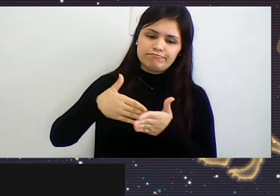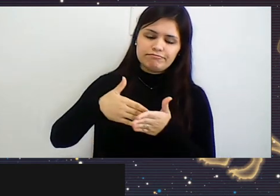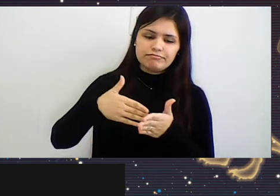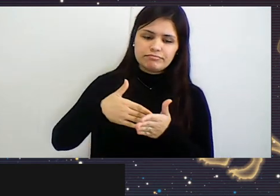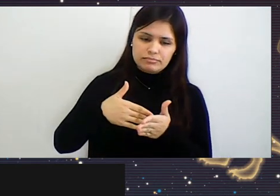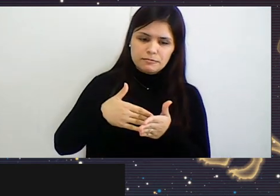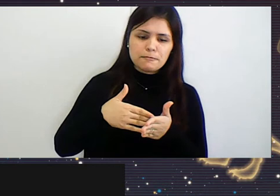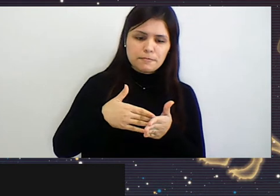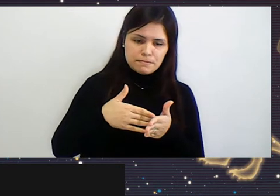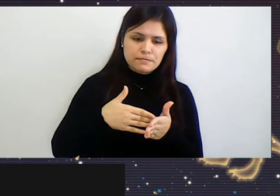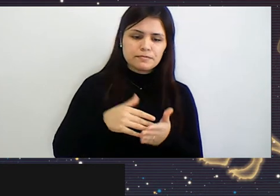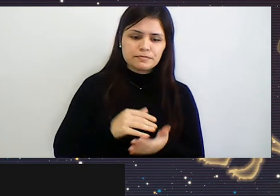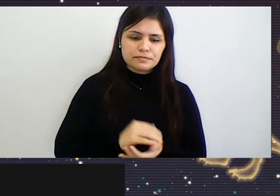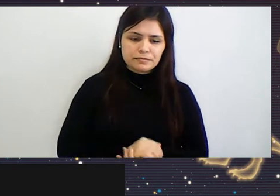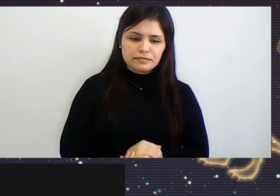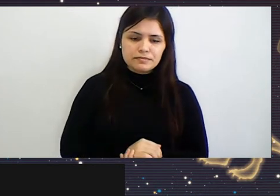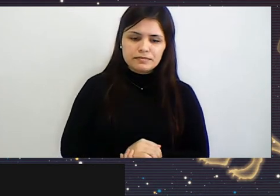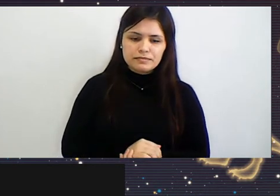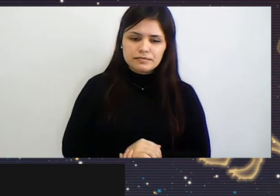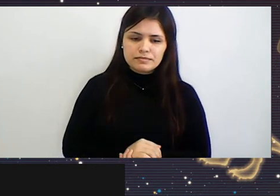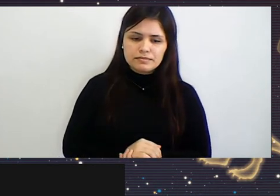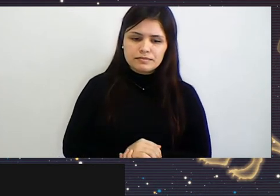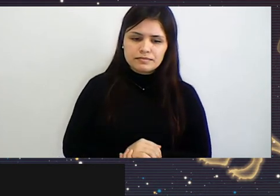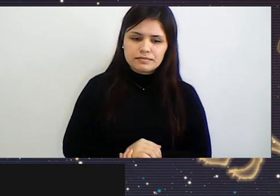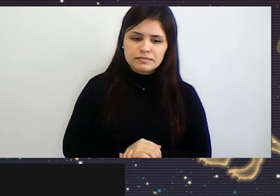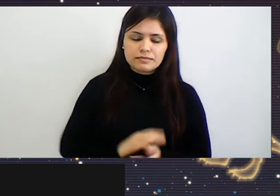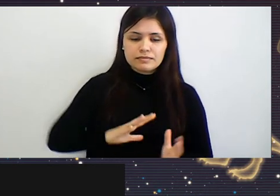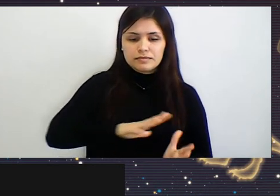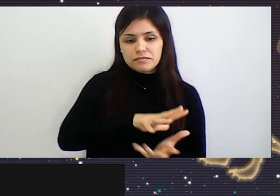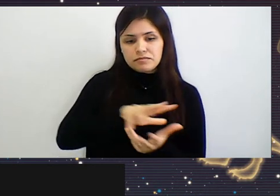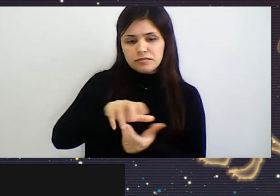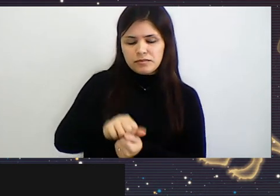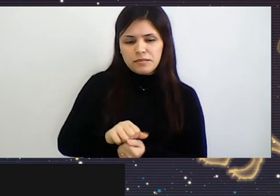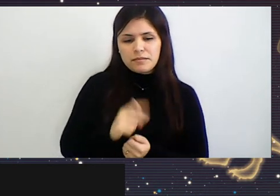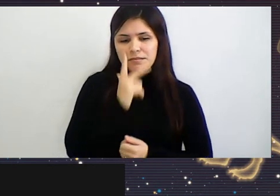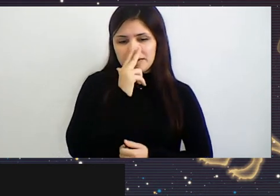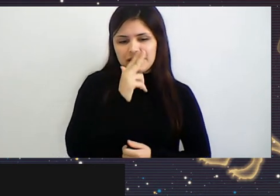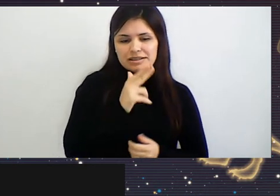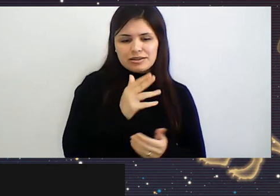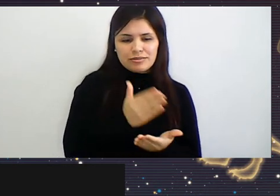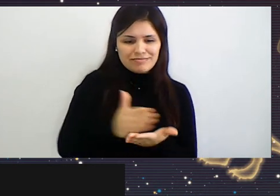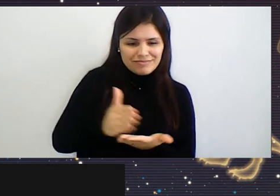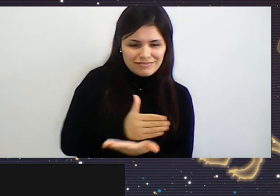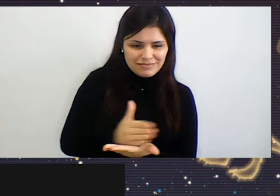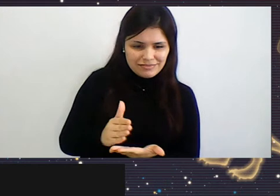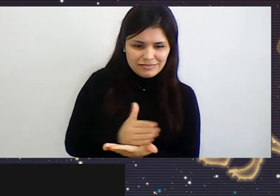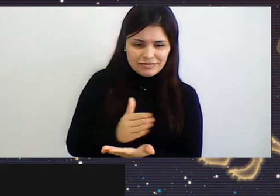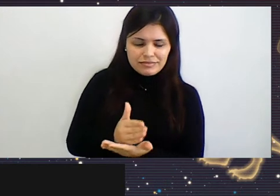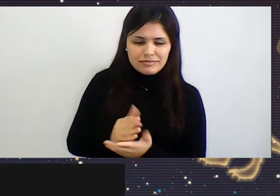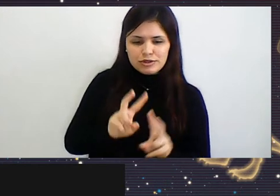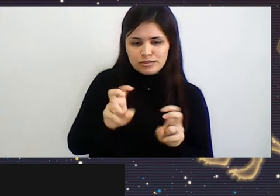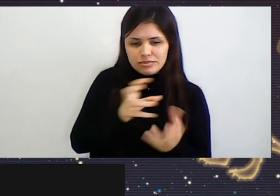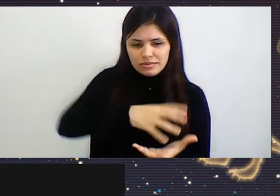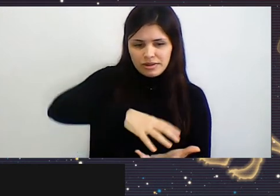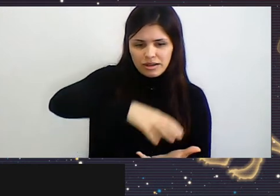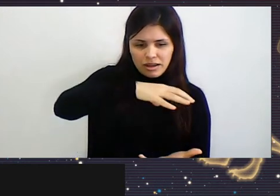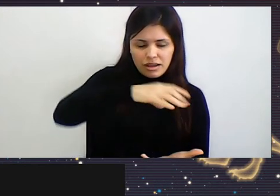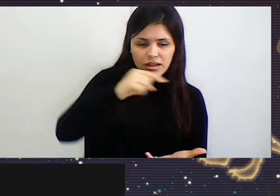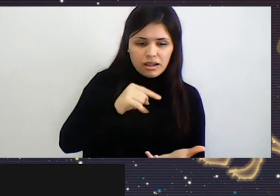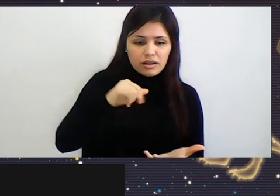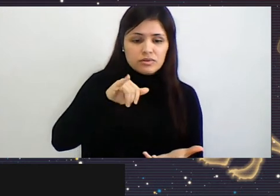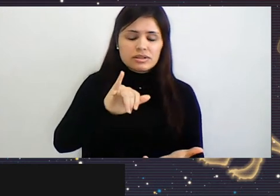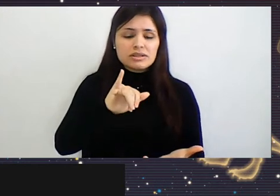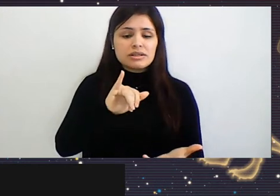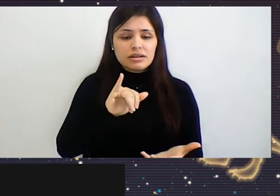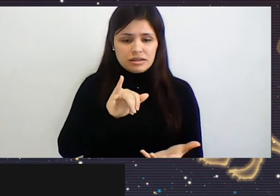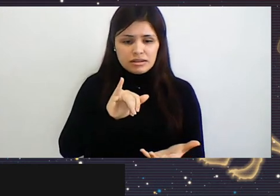de que os algoritmos em geral ainda são bastante limitados pela distribuição que você vê nos dados. E se você der algo que foge um pouco